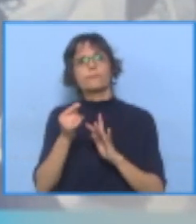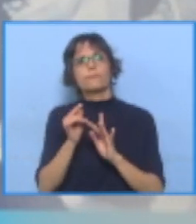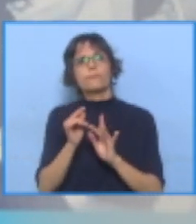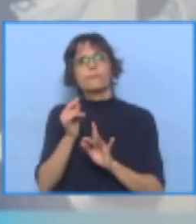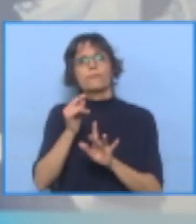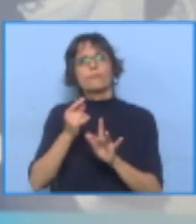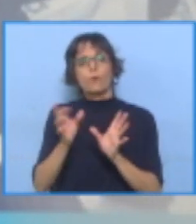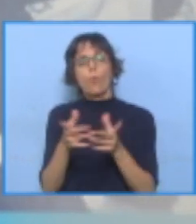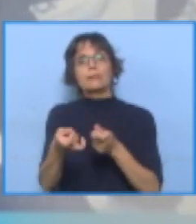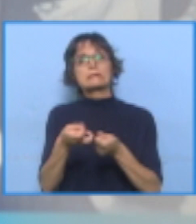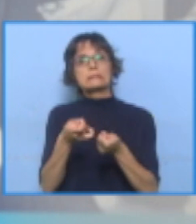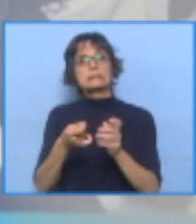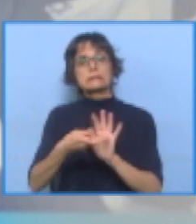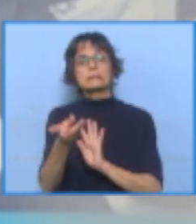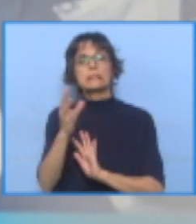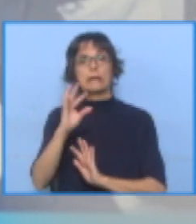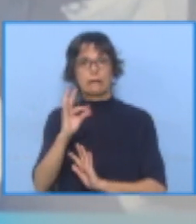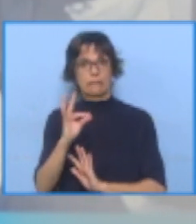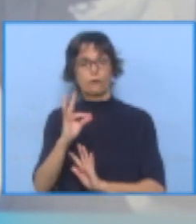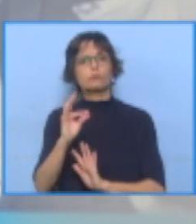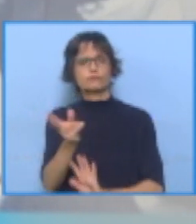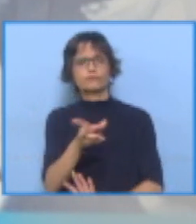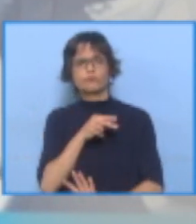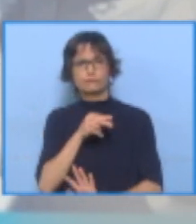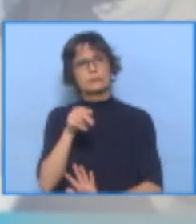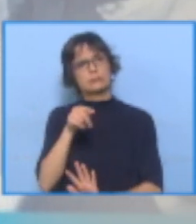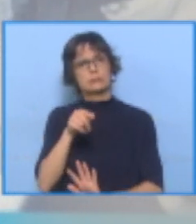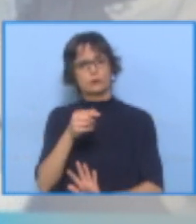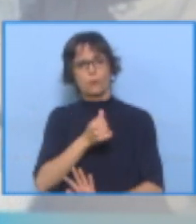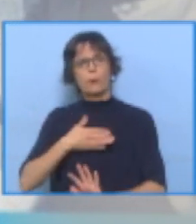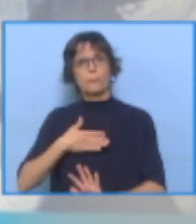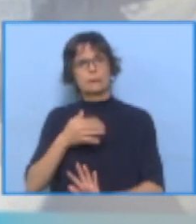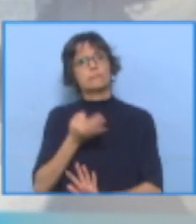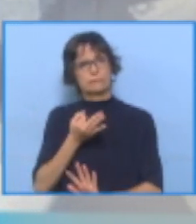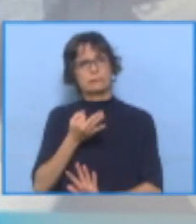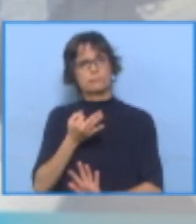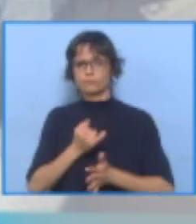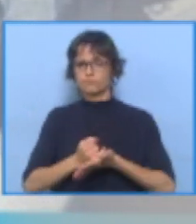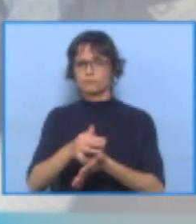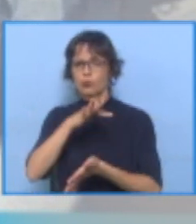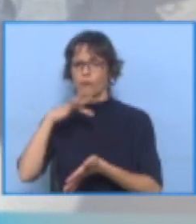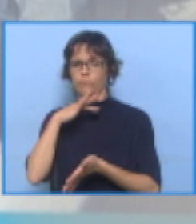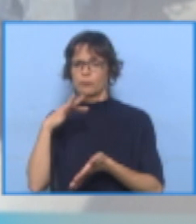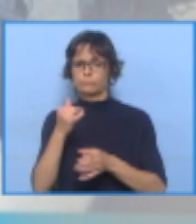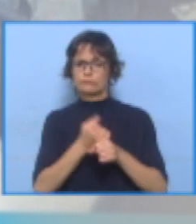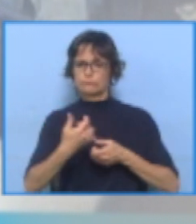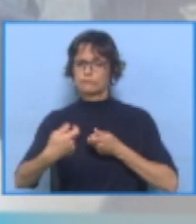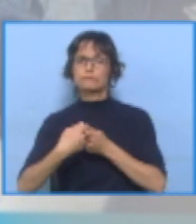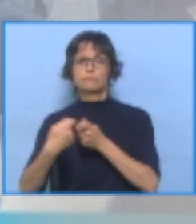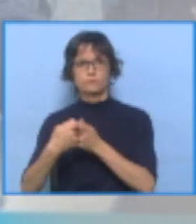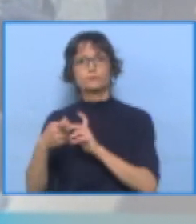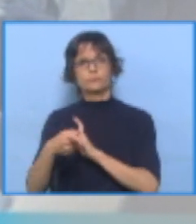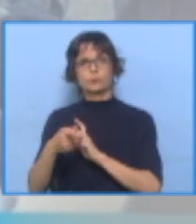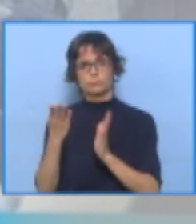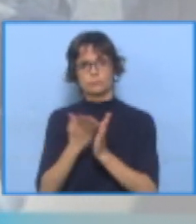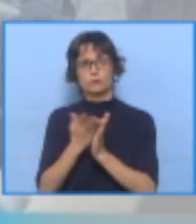certificado Empresa Familiarmente Responsável. Foi durante a apresentação do estudo Desafios à conciliação família-trabalho, que